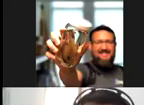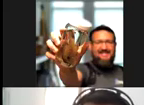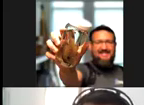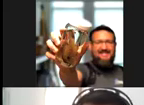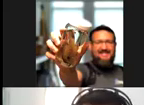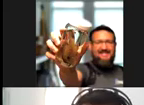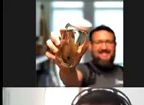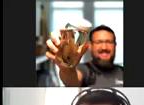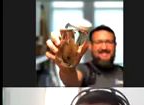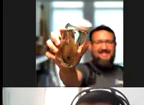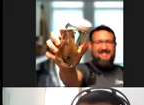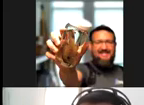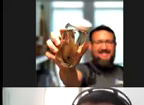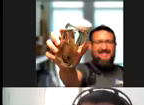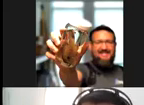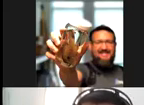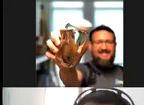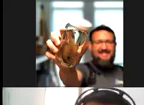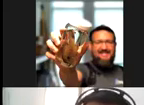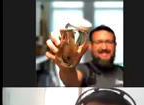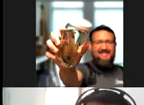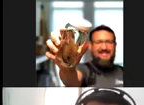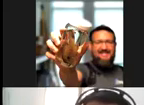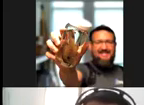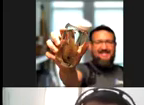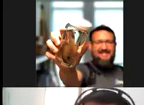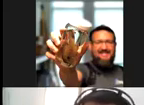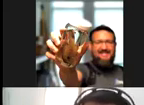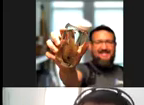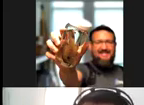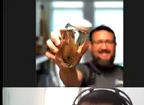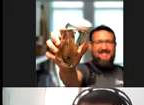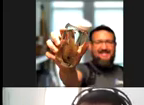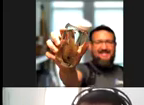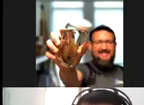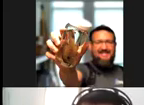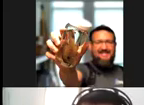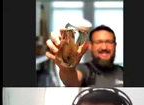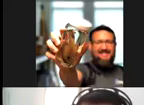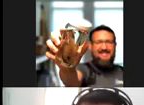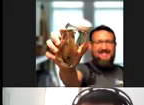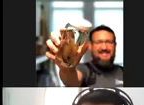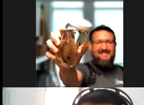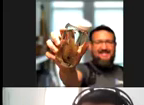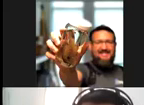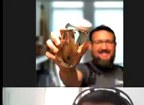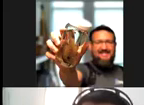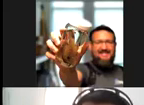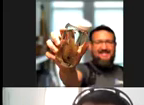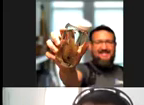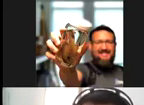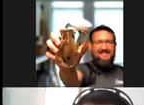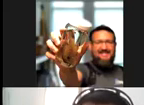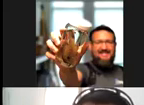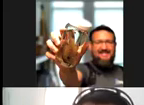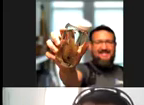verde, ela está bem próxima, conseguiu predizer muito bem o aumento real, né, que é essa curva em preto aqui. Então,